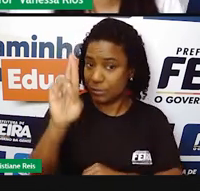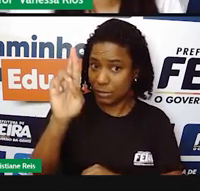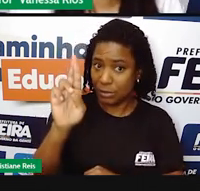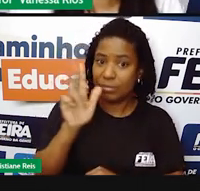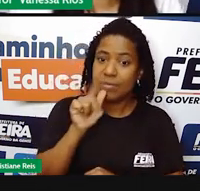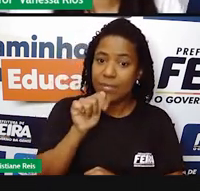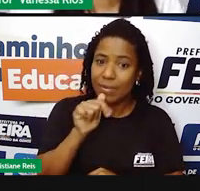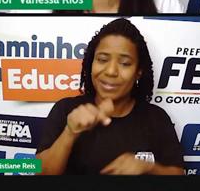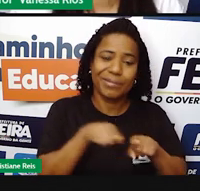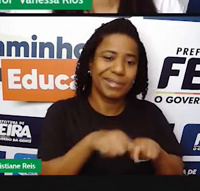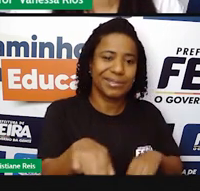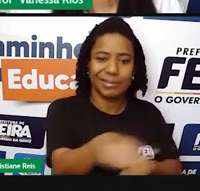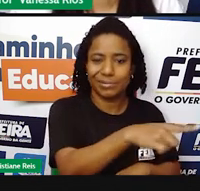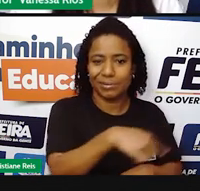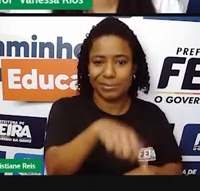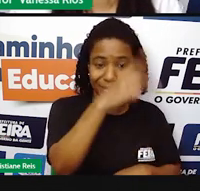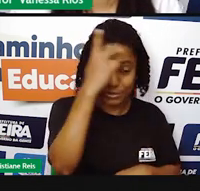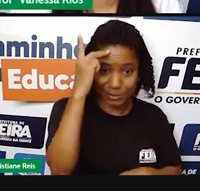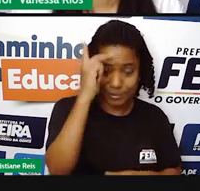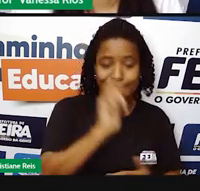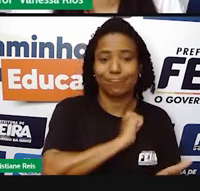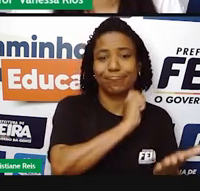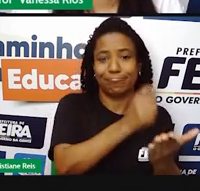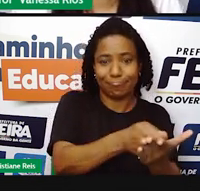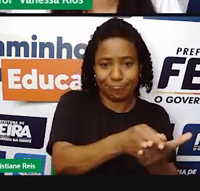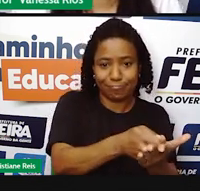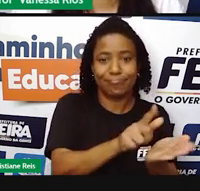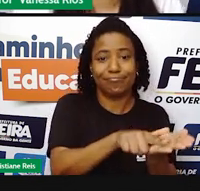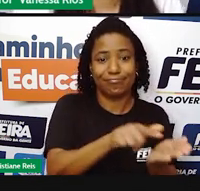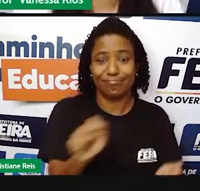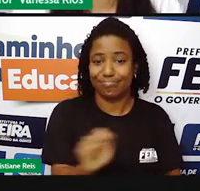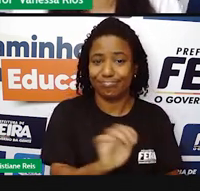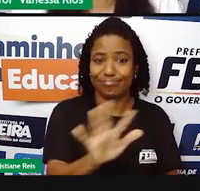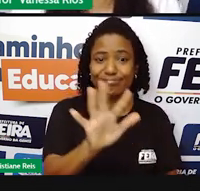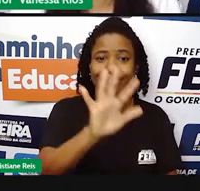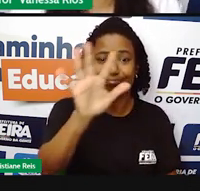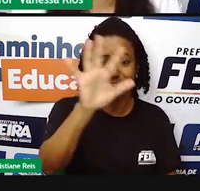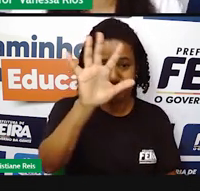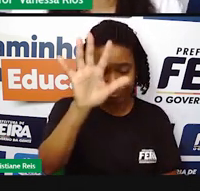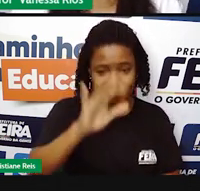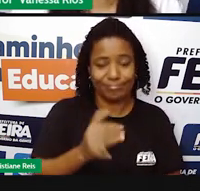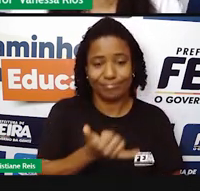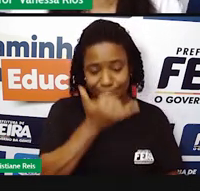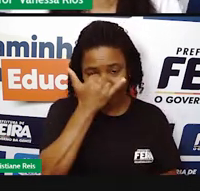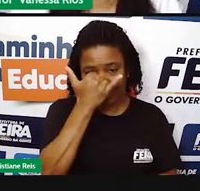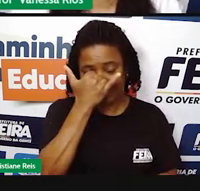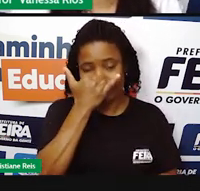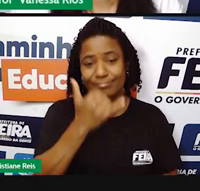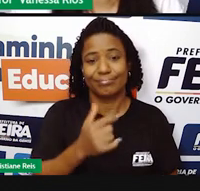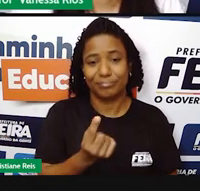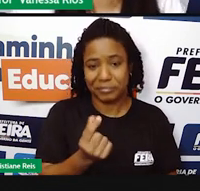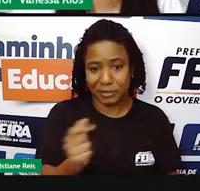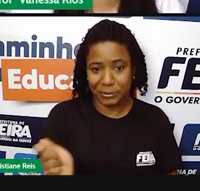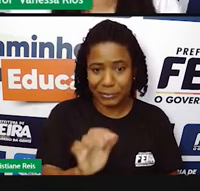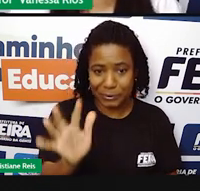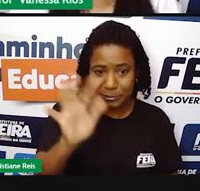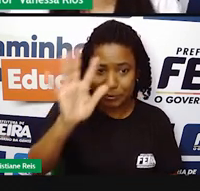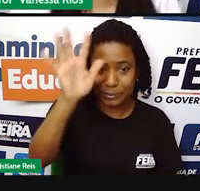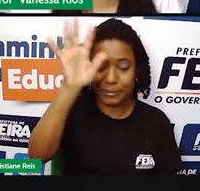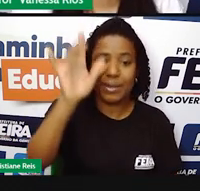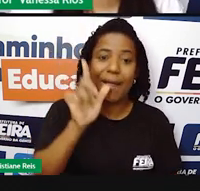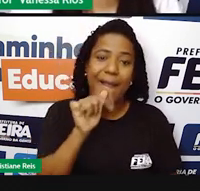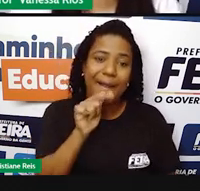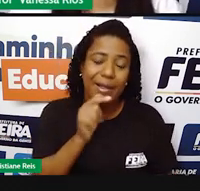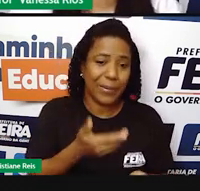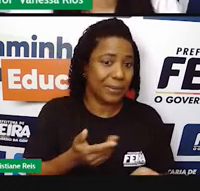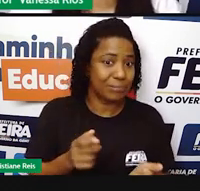para os consumidores que, no final das contas, pagam ali as suas contas e, às vezes, têm esse prejuízo por aumento de conta, por